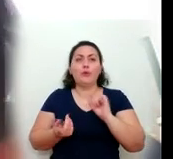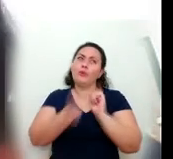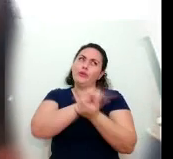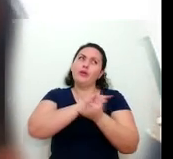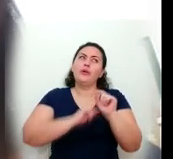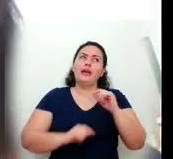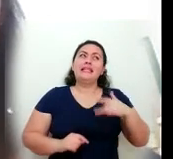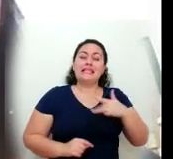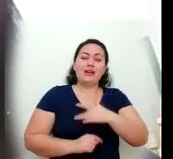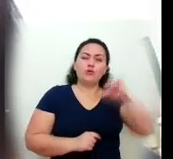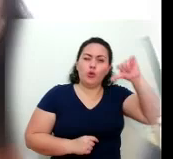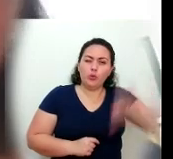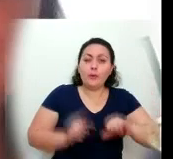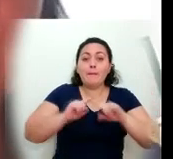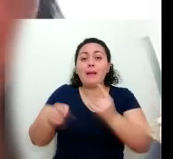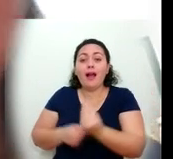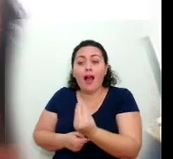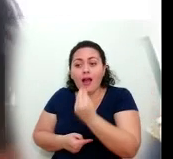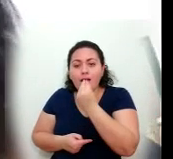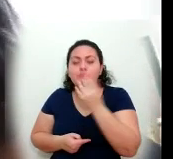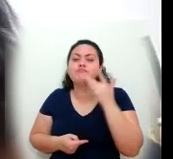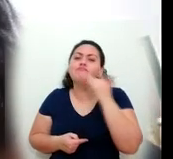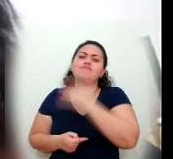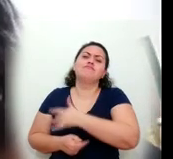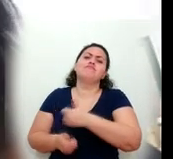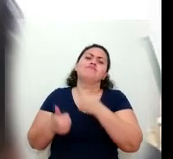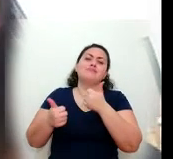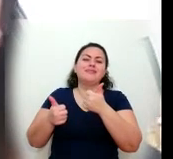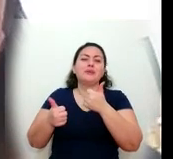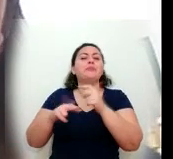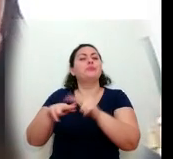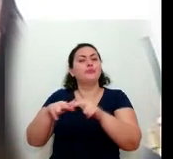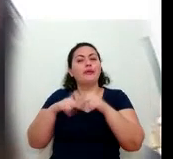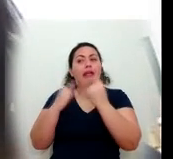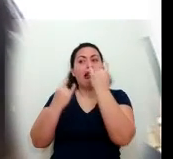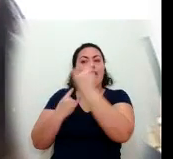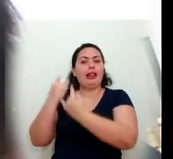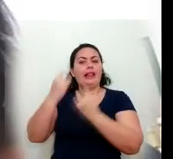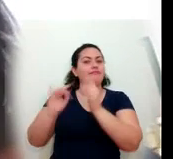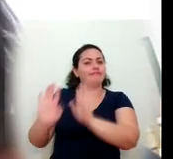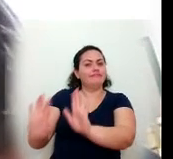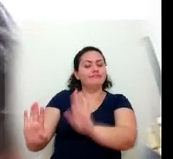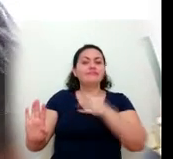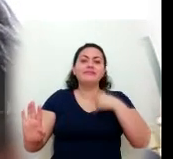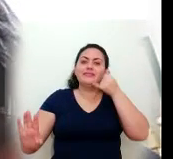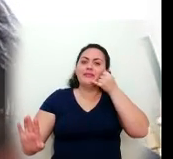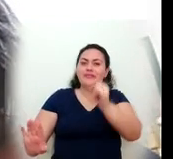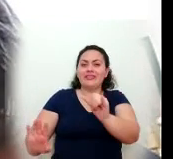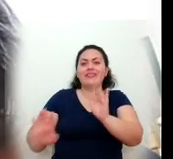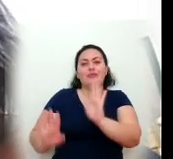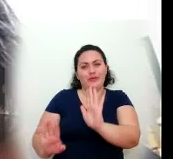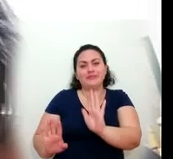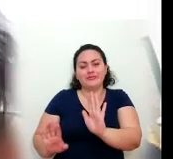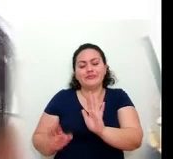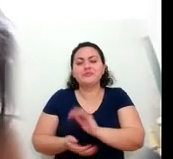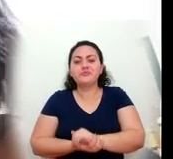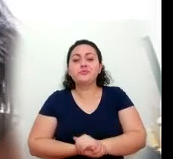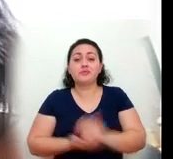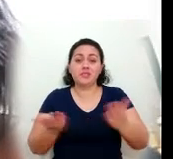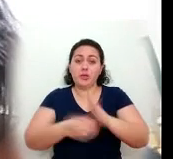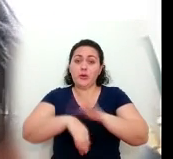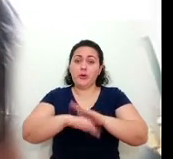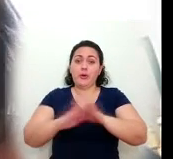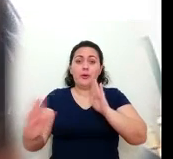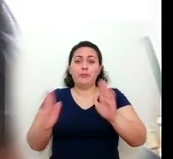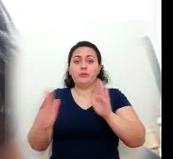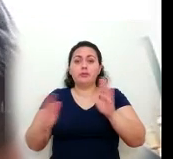são ruins, ao contrário, né? São ruins para a saúde, mas eles são gostosos, né? Então tem um apelo, por isso que o melhor é um pouquinho de evitação, assim,